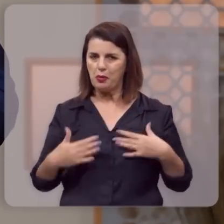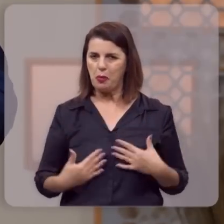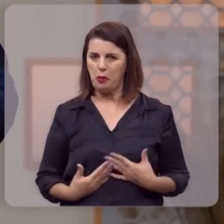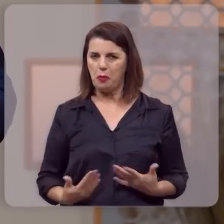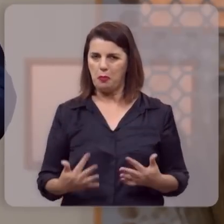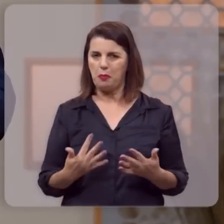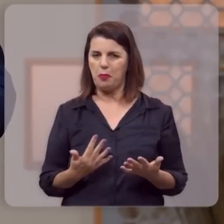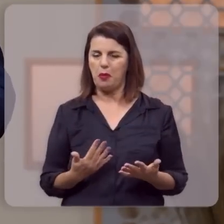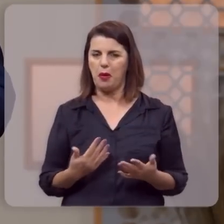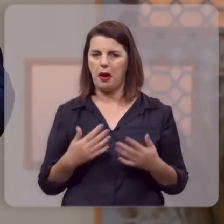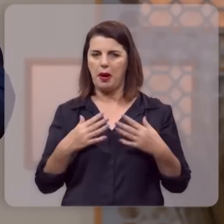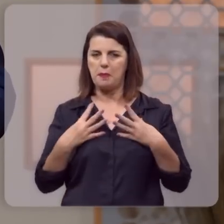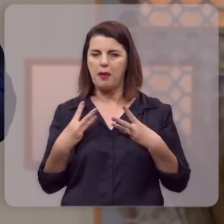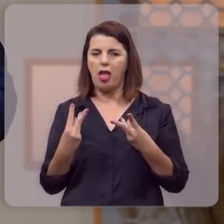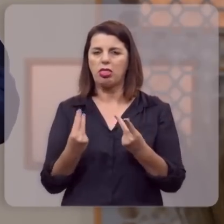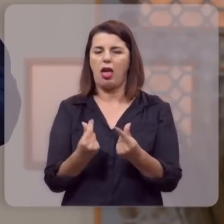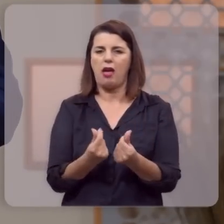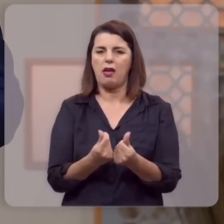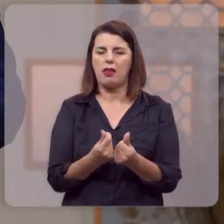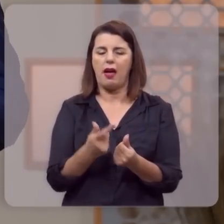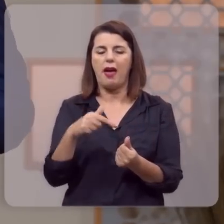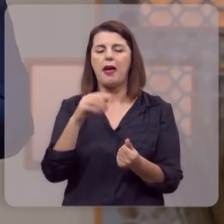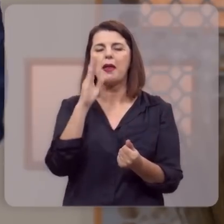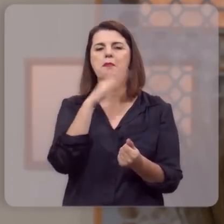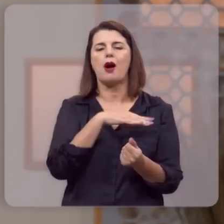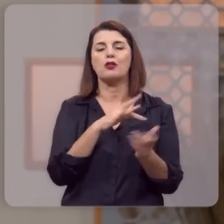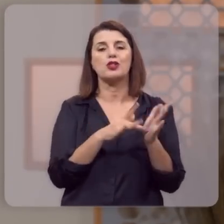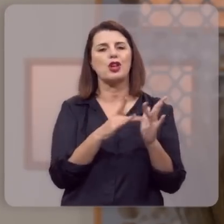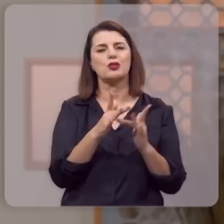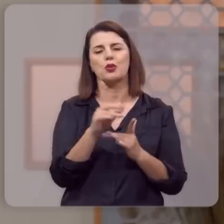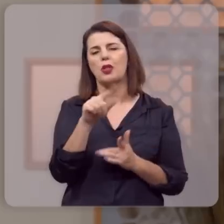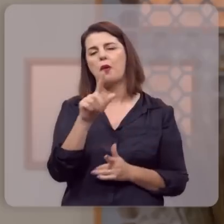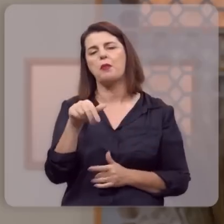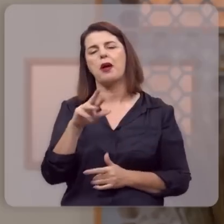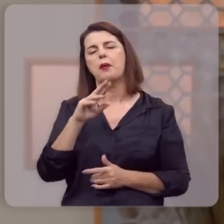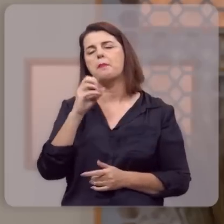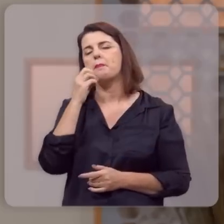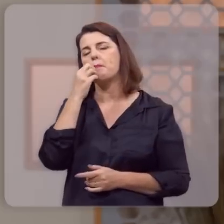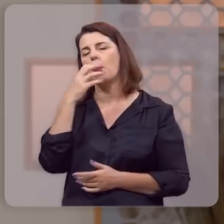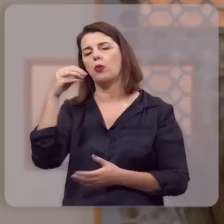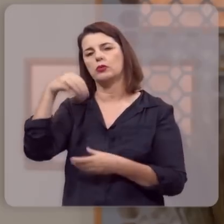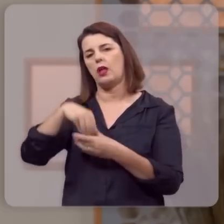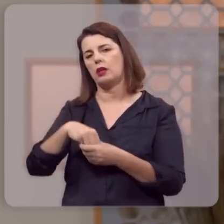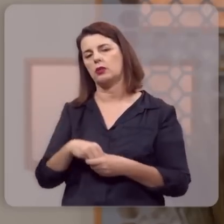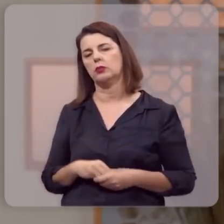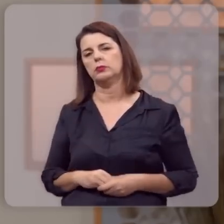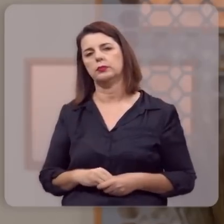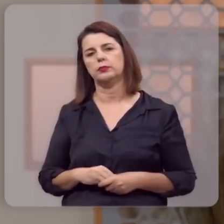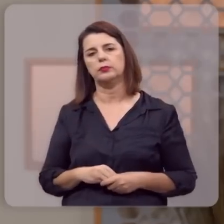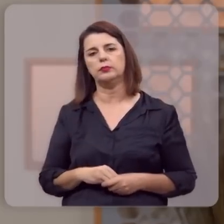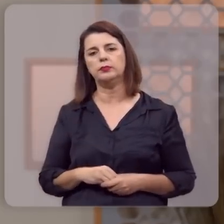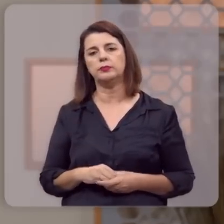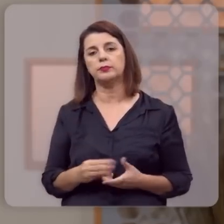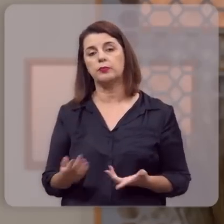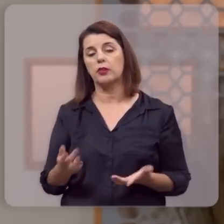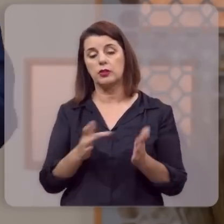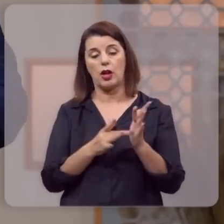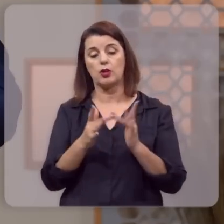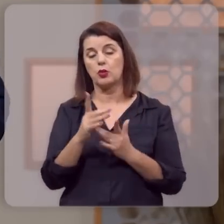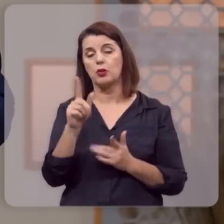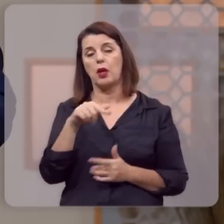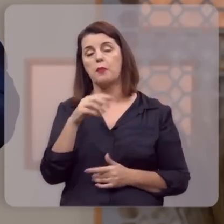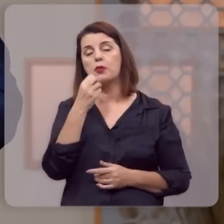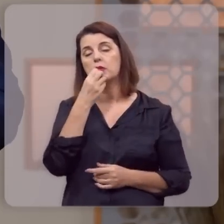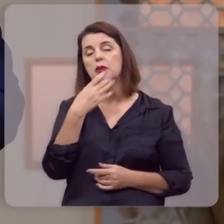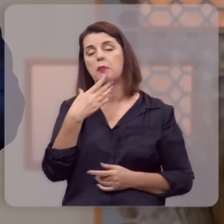e se para eles a matéria era essencialmente má, então Jesus não podia ser essencialmente bom. Se ele não podia ser essencialmente bom, ele não